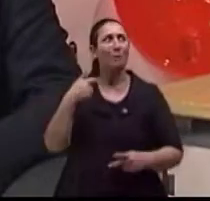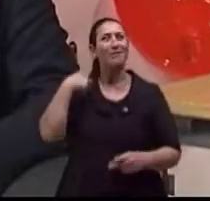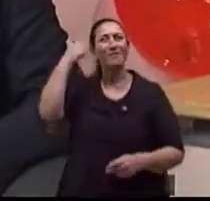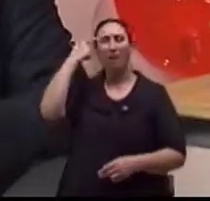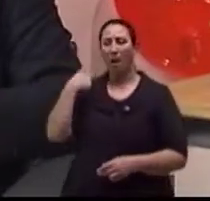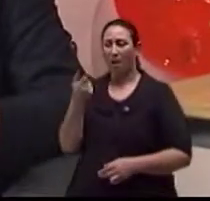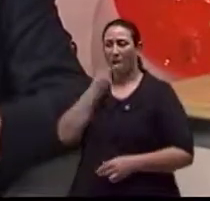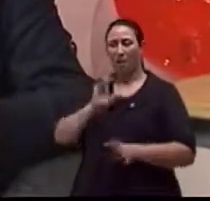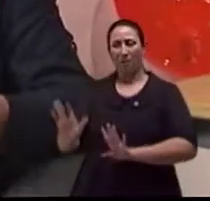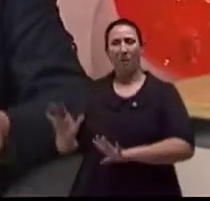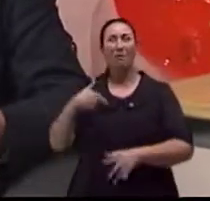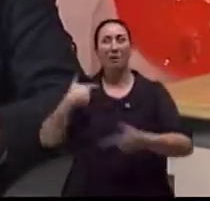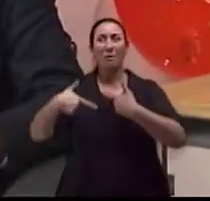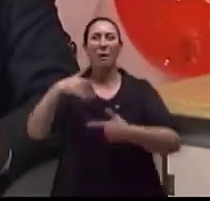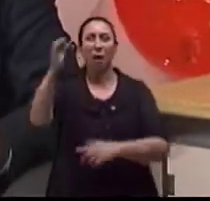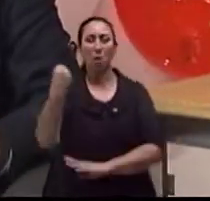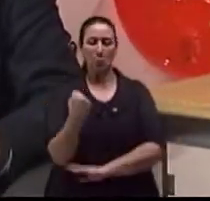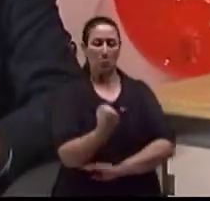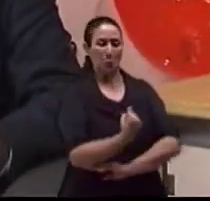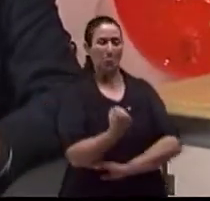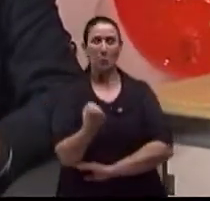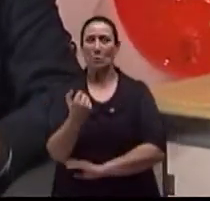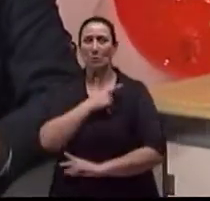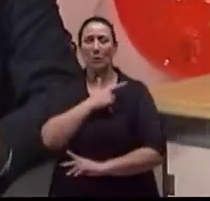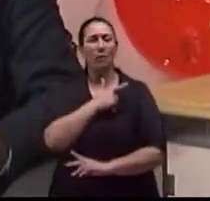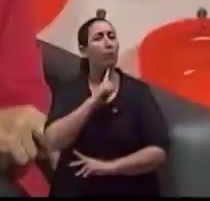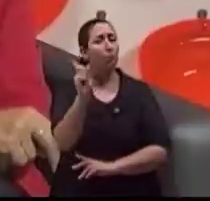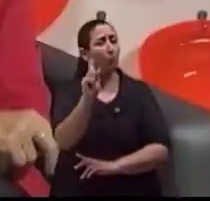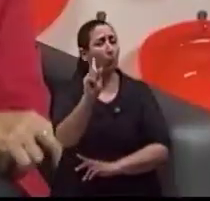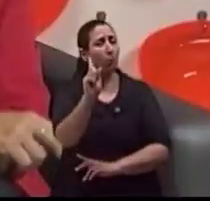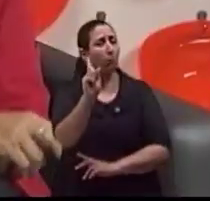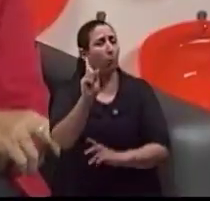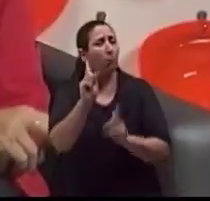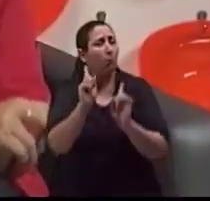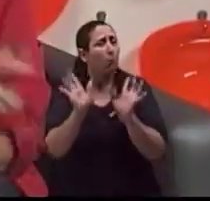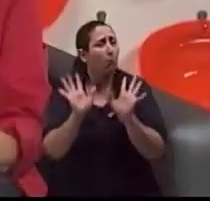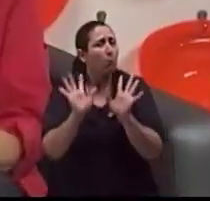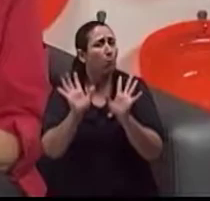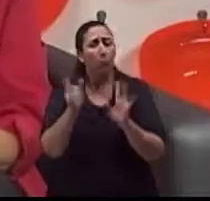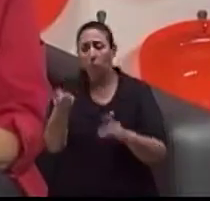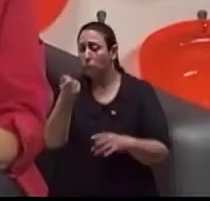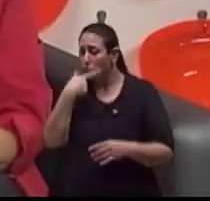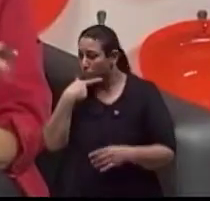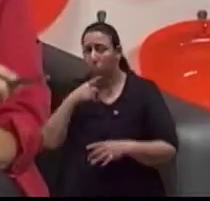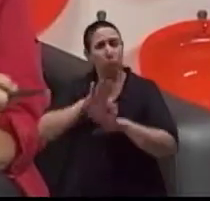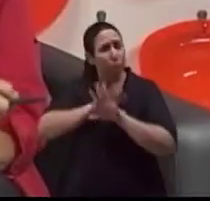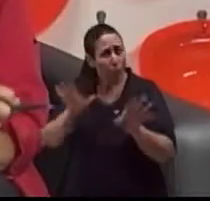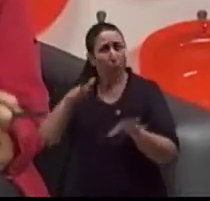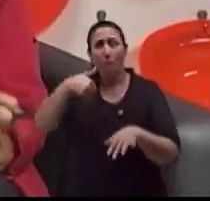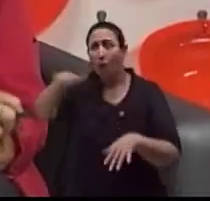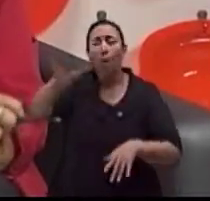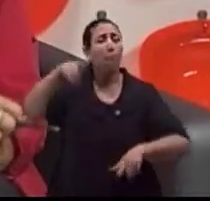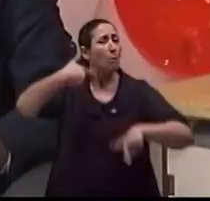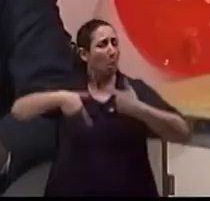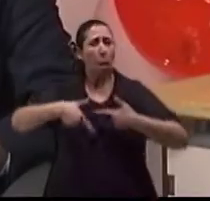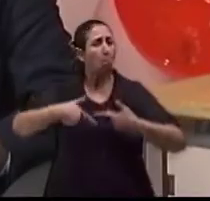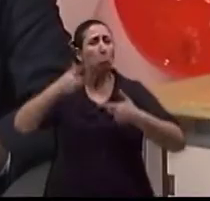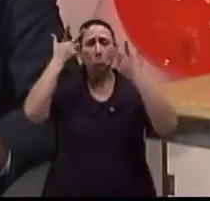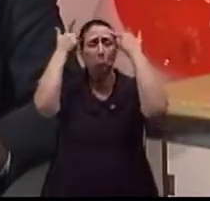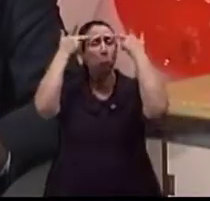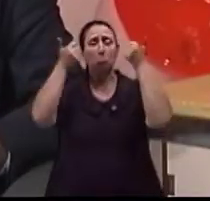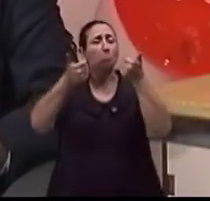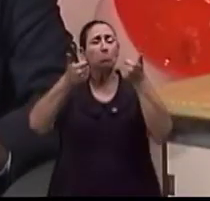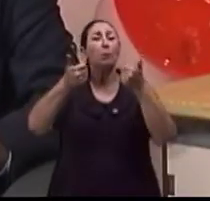eu era um estímulo erótico se não ela não tem efeito nenhum a é uma bela explicação que tava faltando essa dor nas